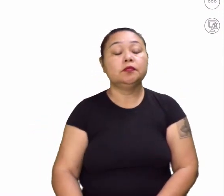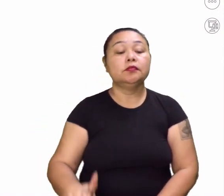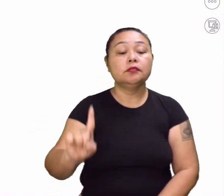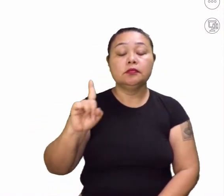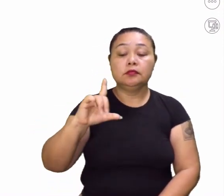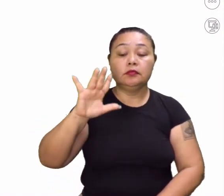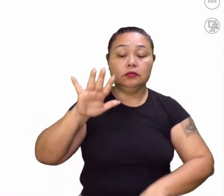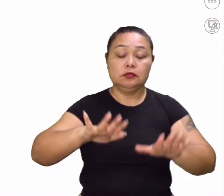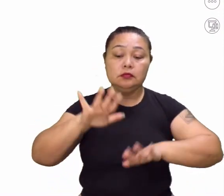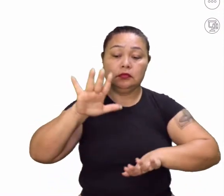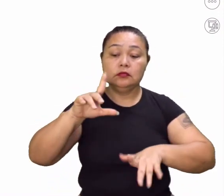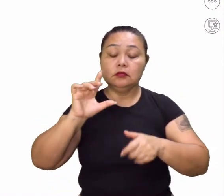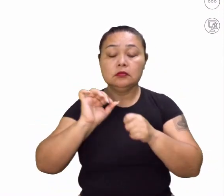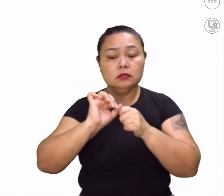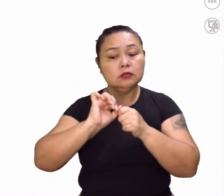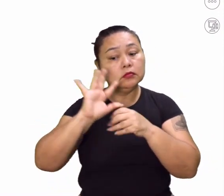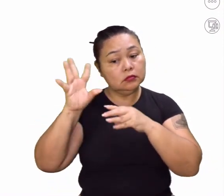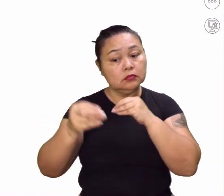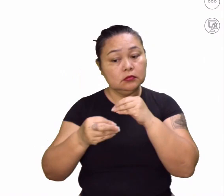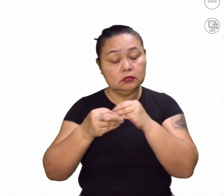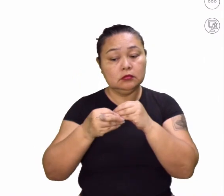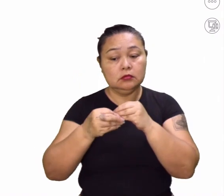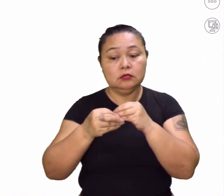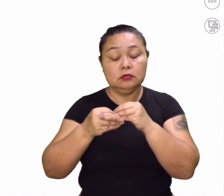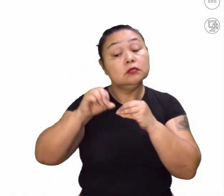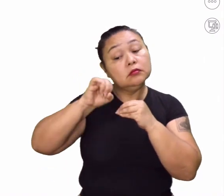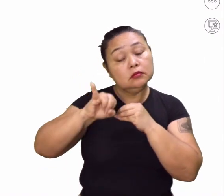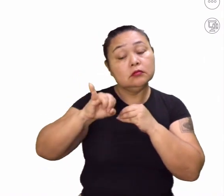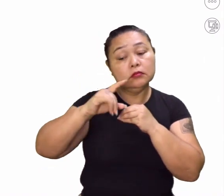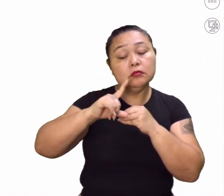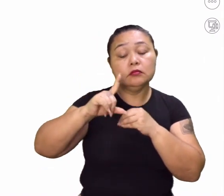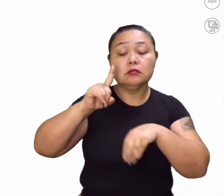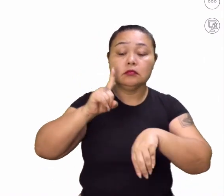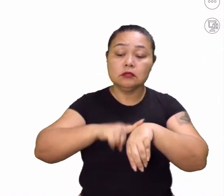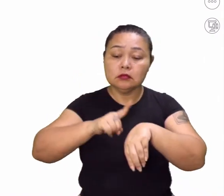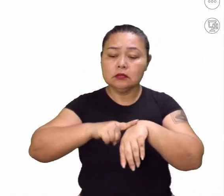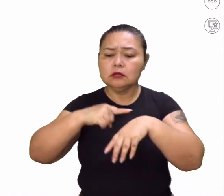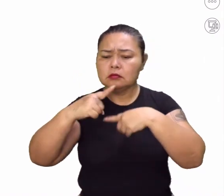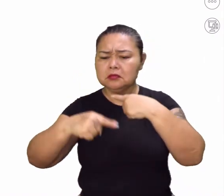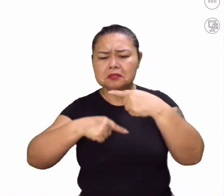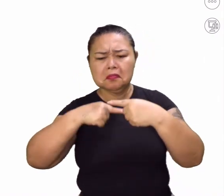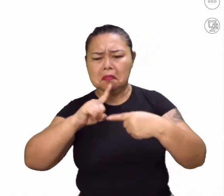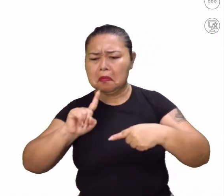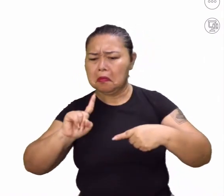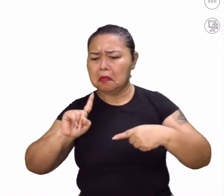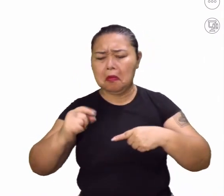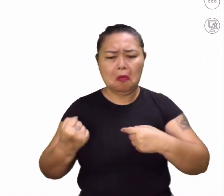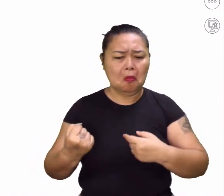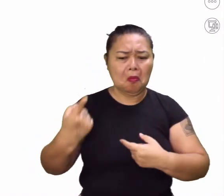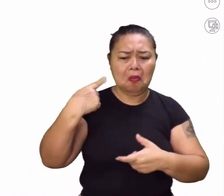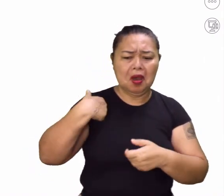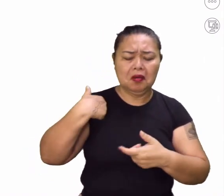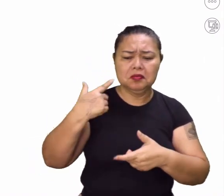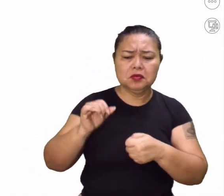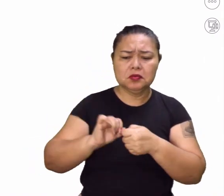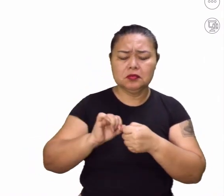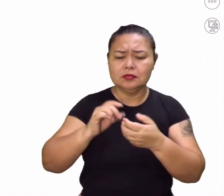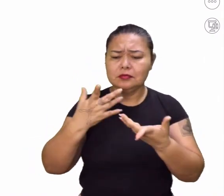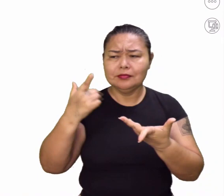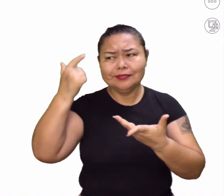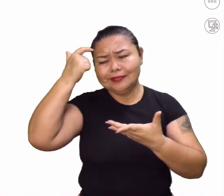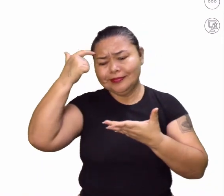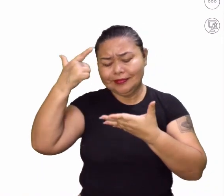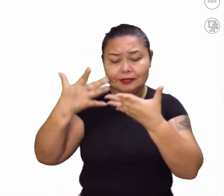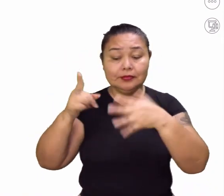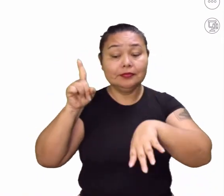embora a gente... Só foi a nível de arredondamento, né? Sim. Senão seria horas quebradas, ia dar um absurdo de quebrar a cabeça